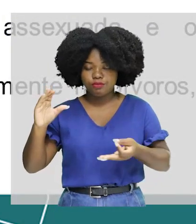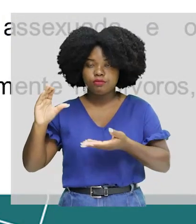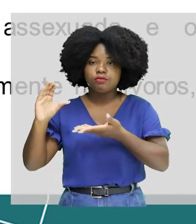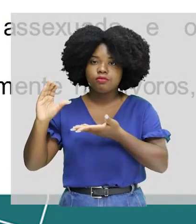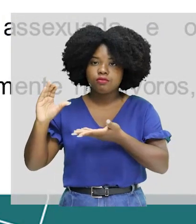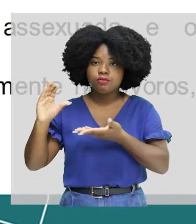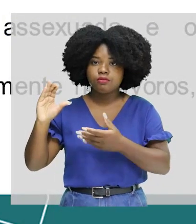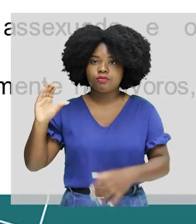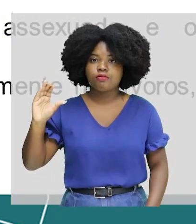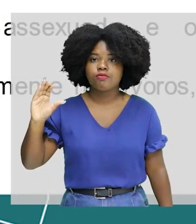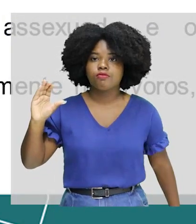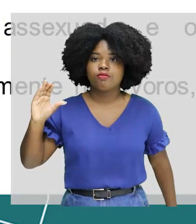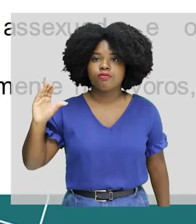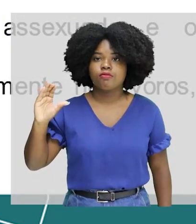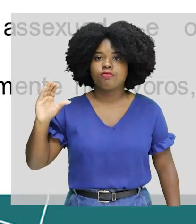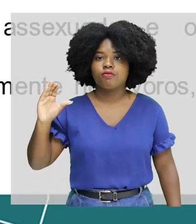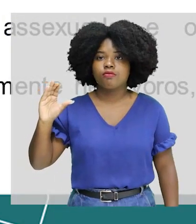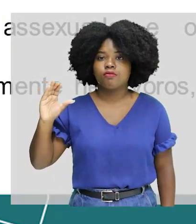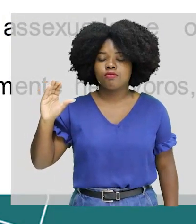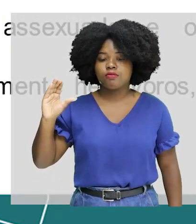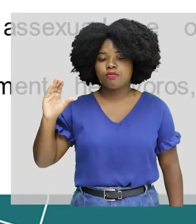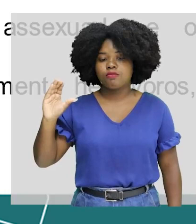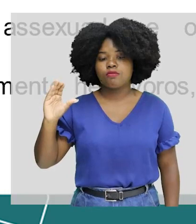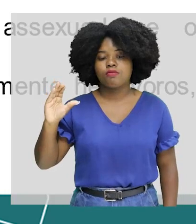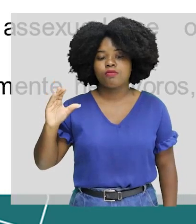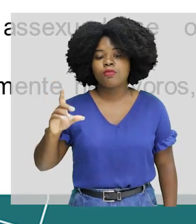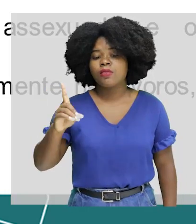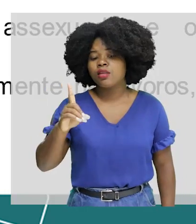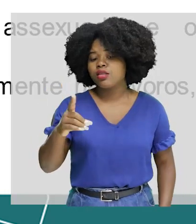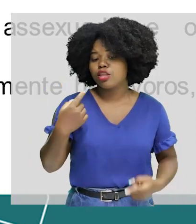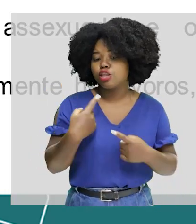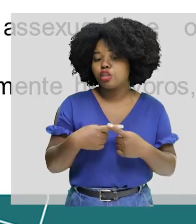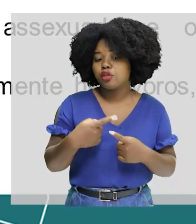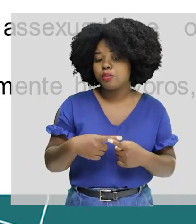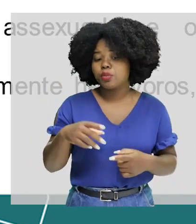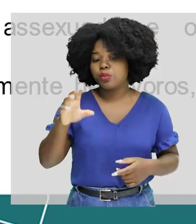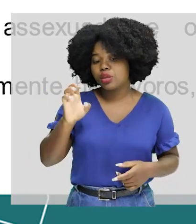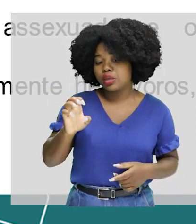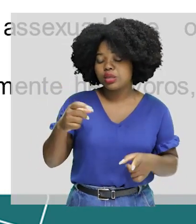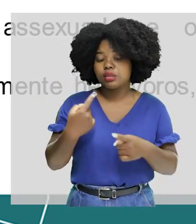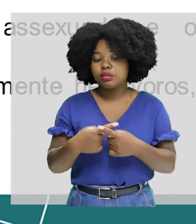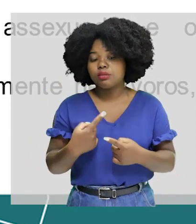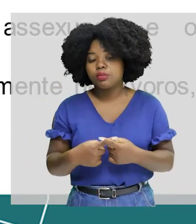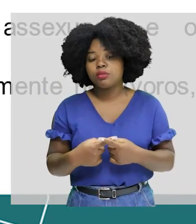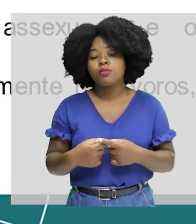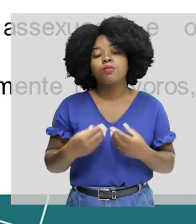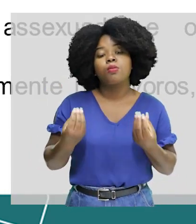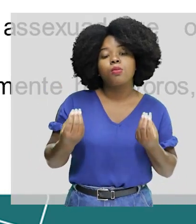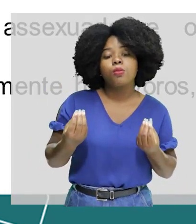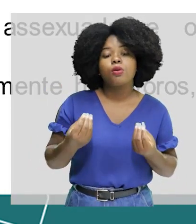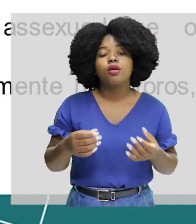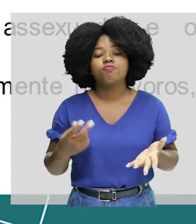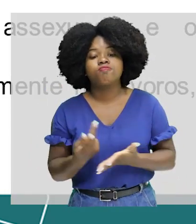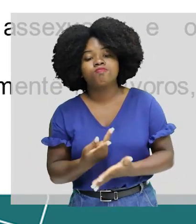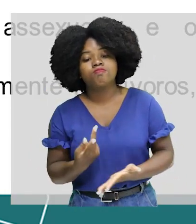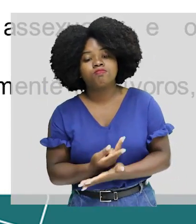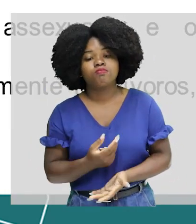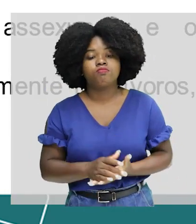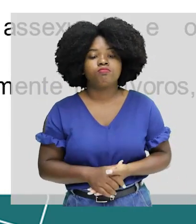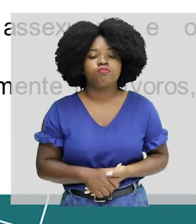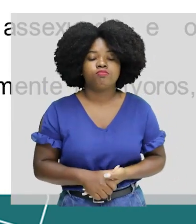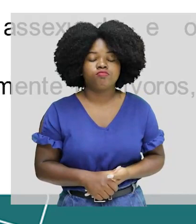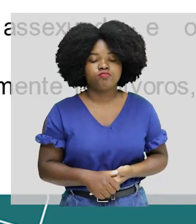a letra C, tá bom? Vamos ver aqui a letra D e a letra E, vamos ver o que tem de errado. Olha só.